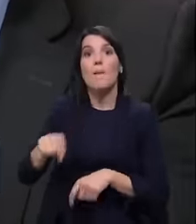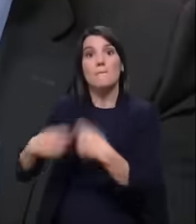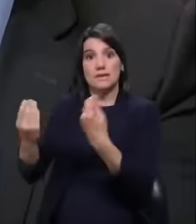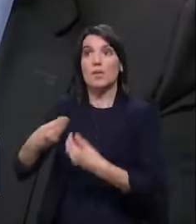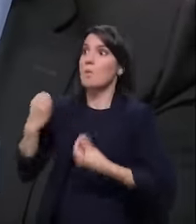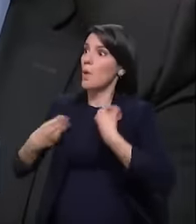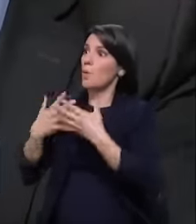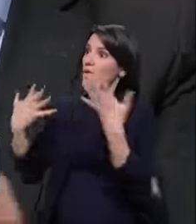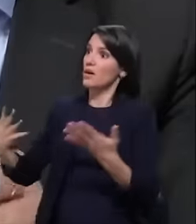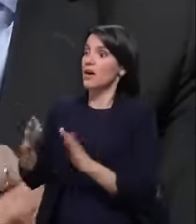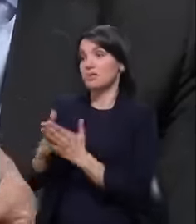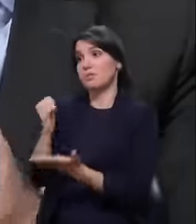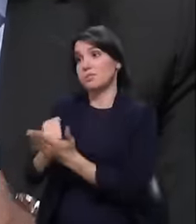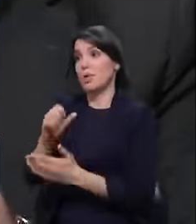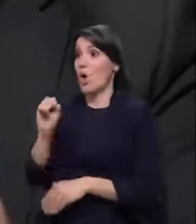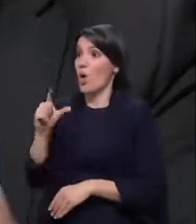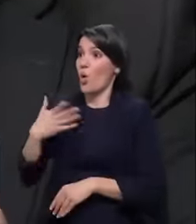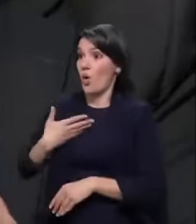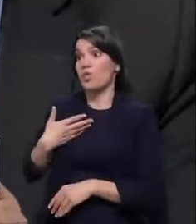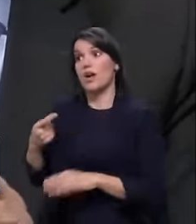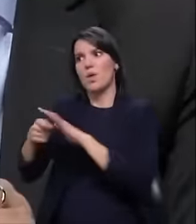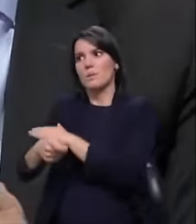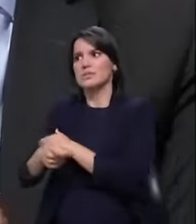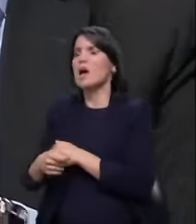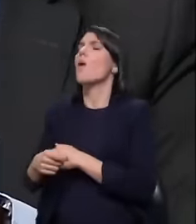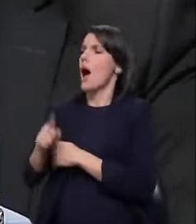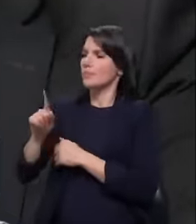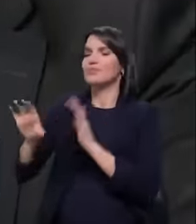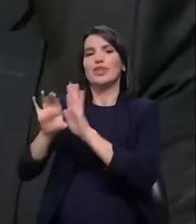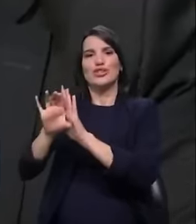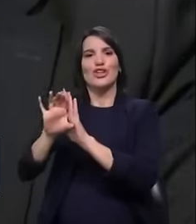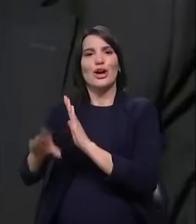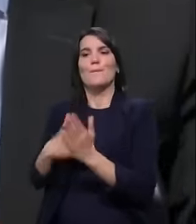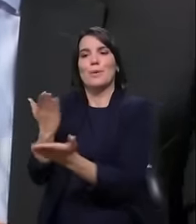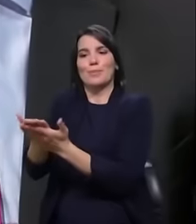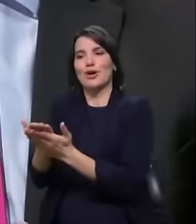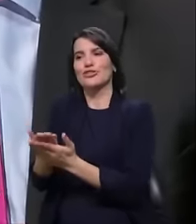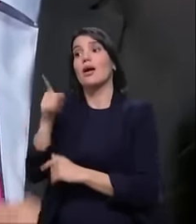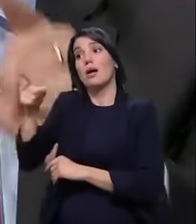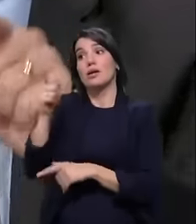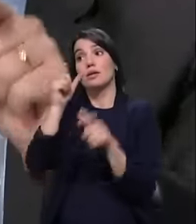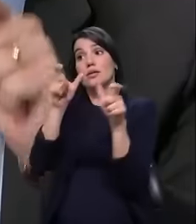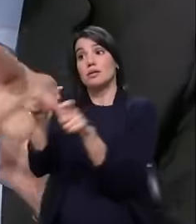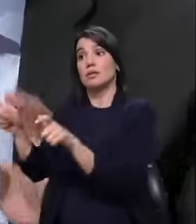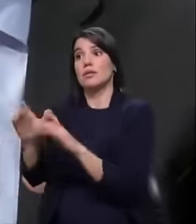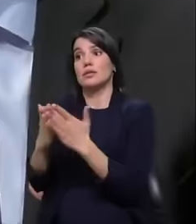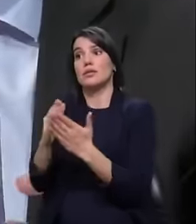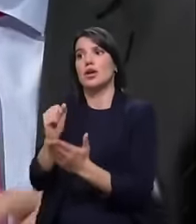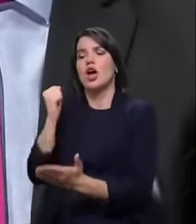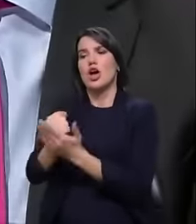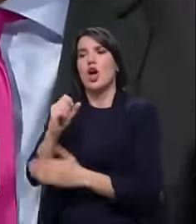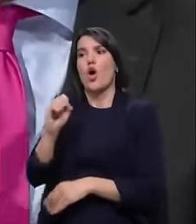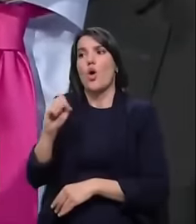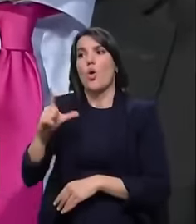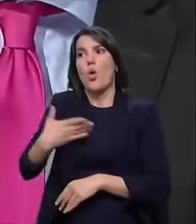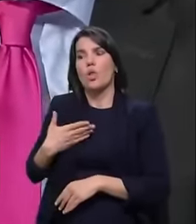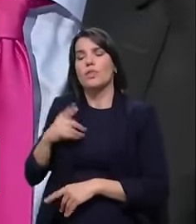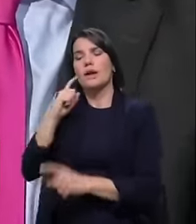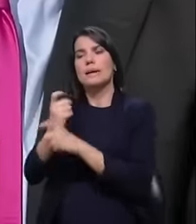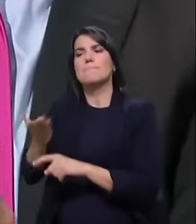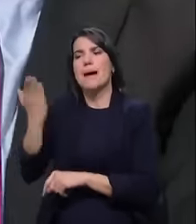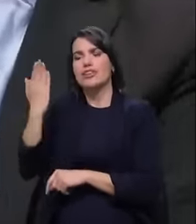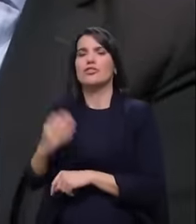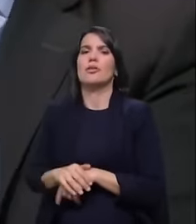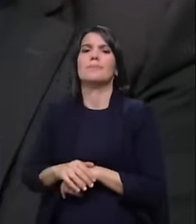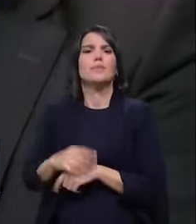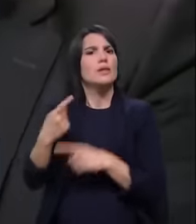tão preocupado nos vistos gold com a corrupção, olha, o Chega apresentou uma proposta para reforçar a fiscalização dos vistos gold, para que fosse mais fiscalizado. Porque há uma diferença.